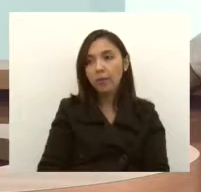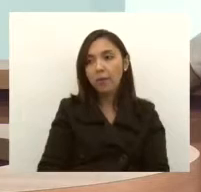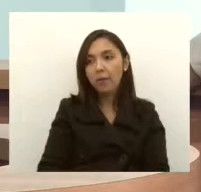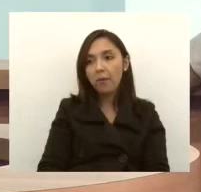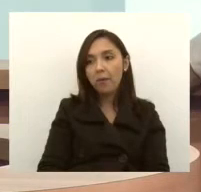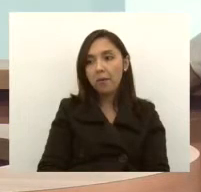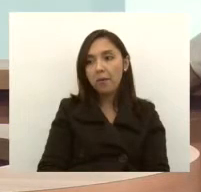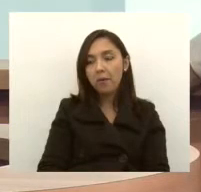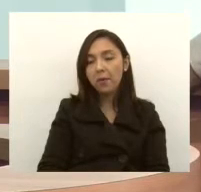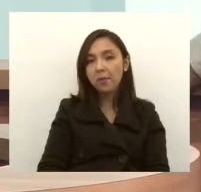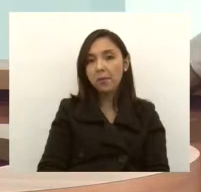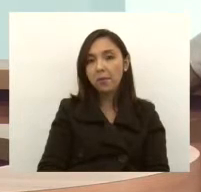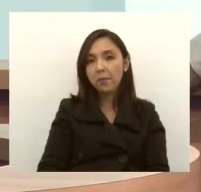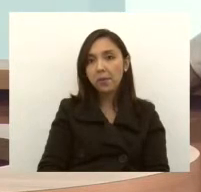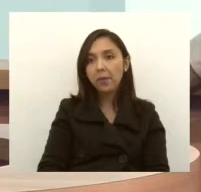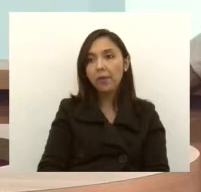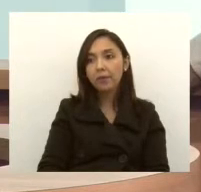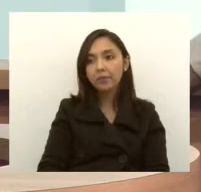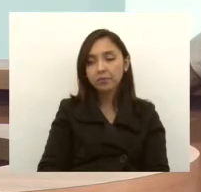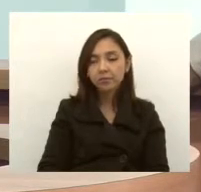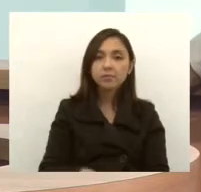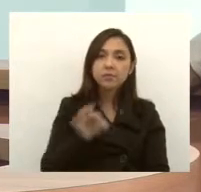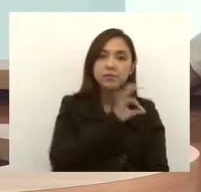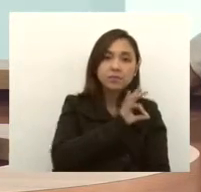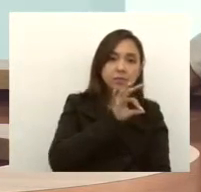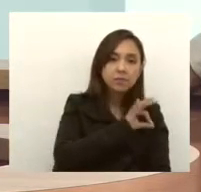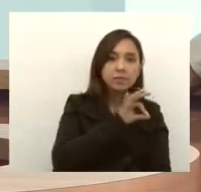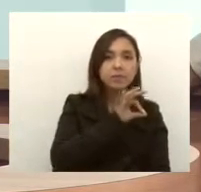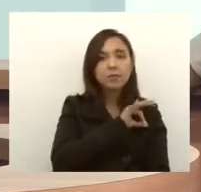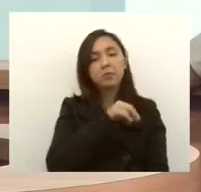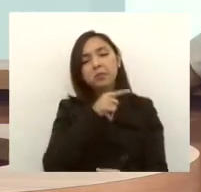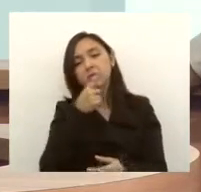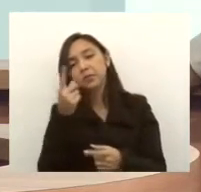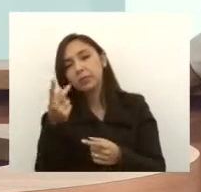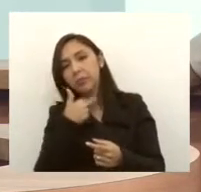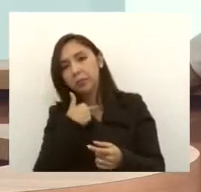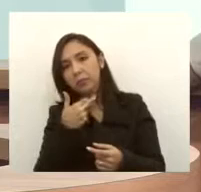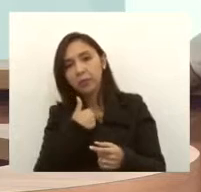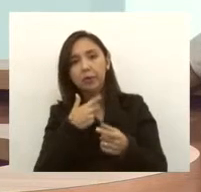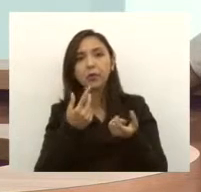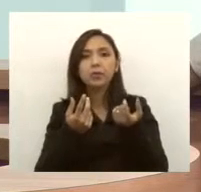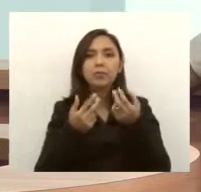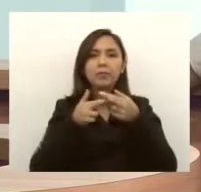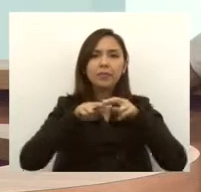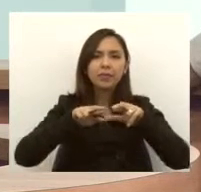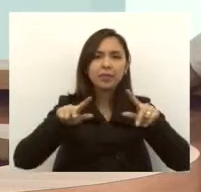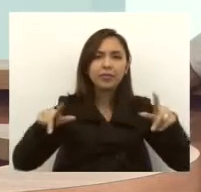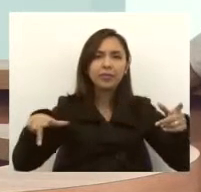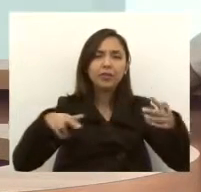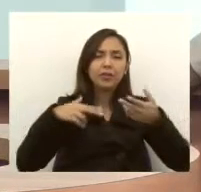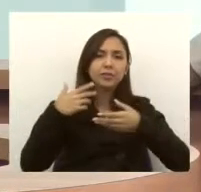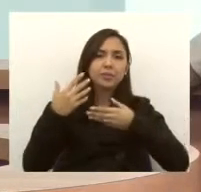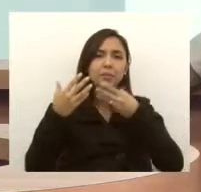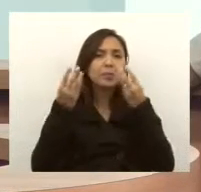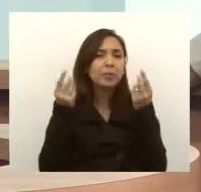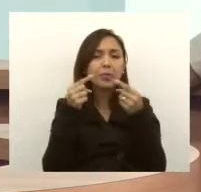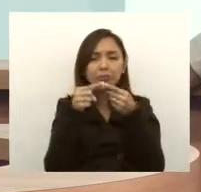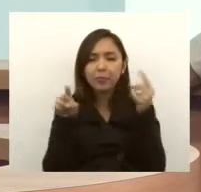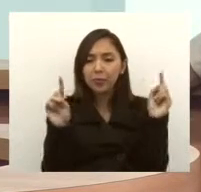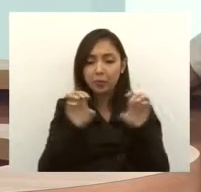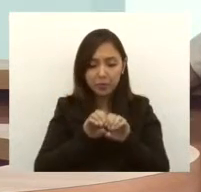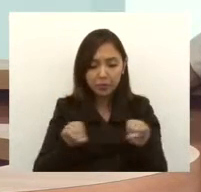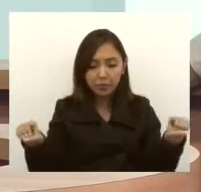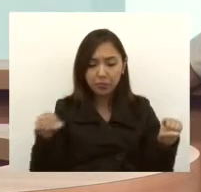Pegou outro viés. É o policial que não tem coleta, é o policial que não tem contorno. O que que tem a ver com a rede